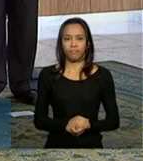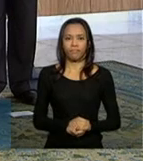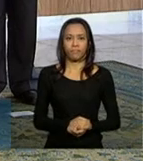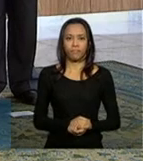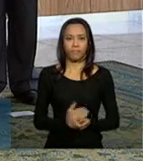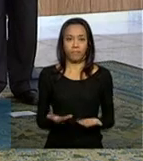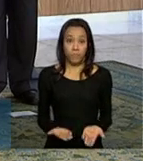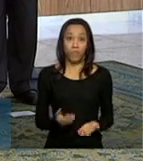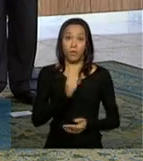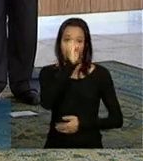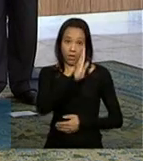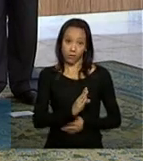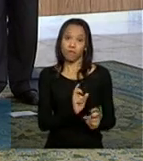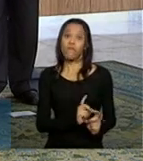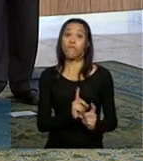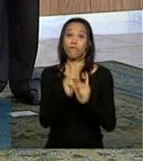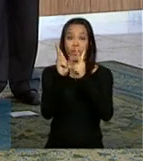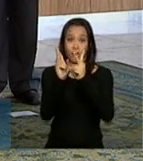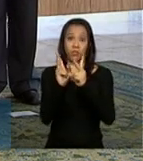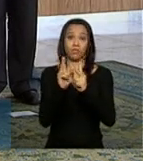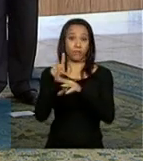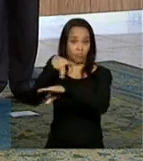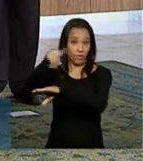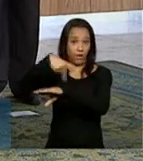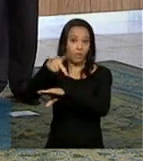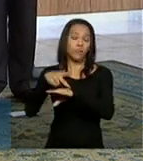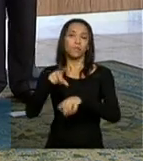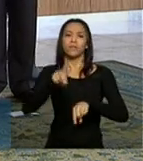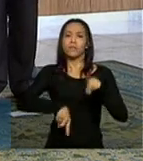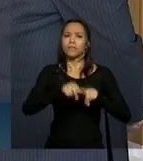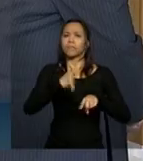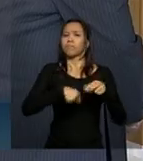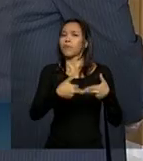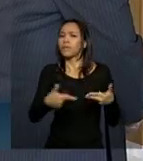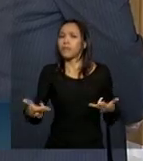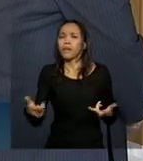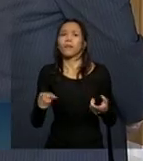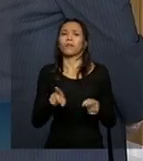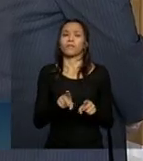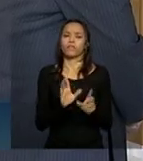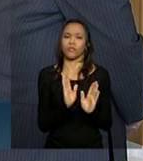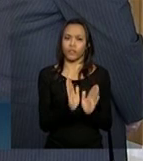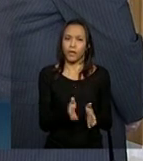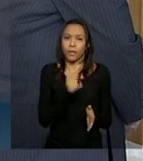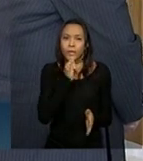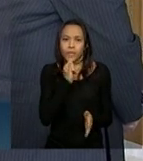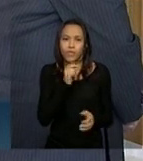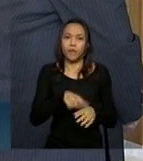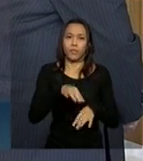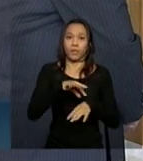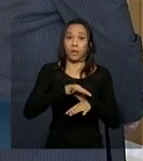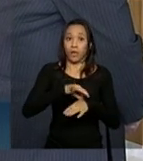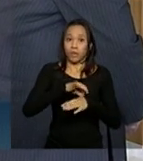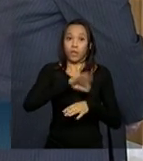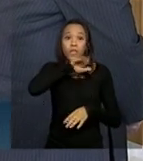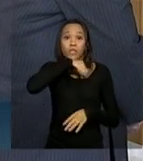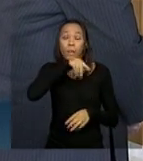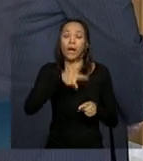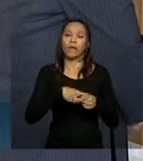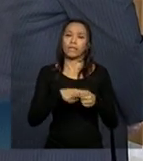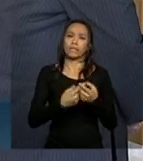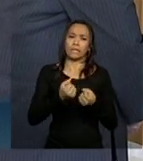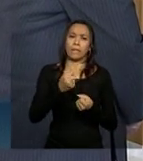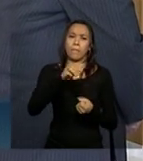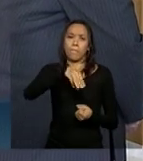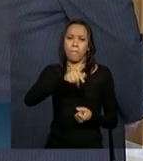O Brasil vende para a Hungria, na maior parte, produtos manufaturados e semifaturados, como pele de animais, máquinas